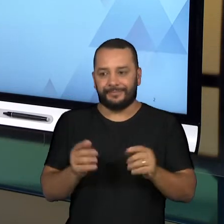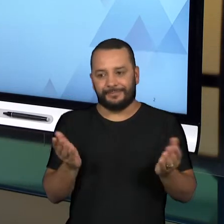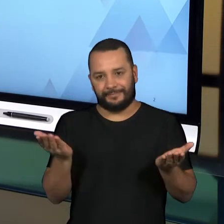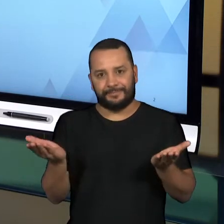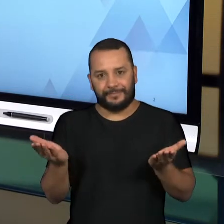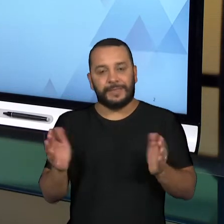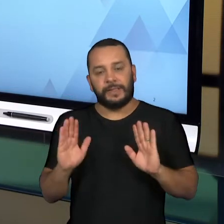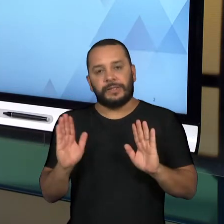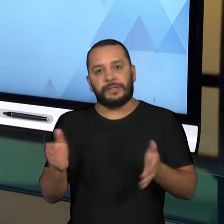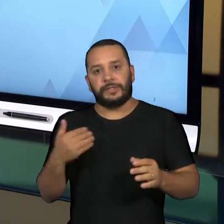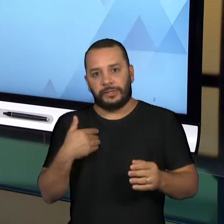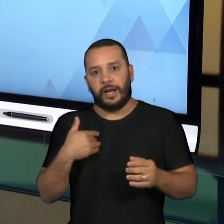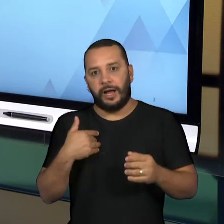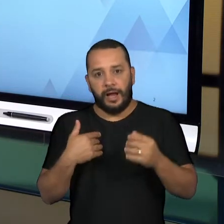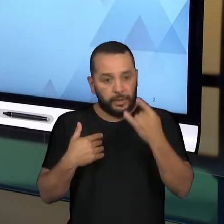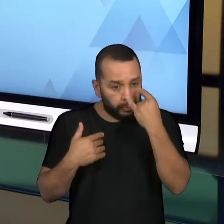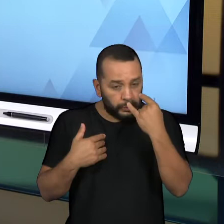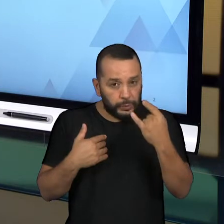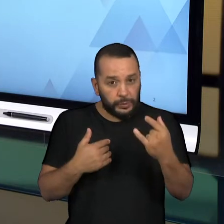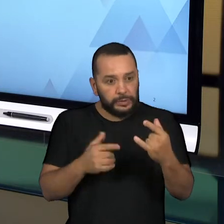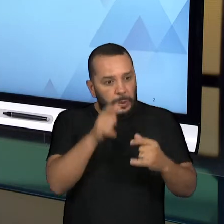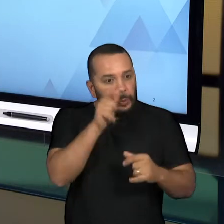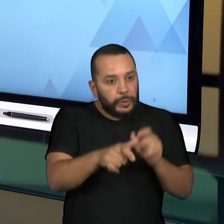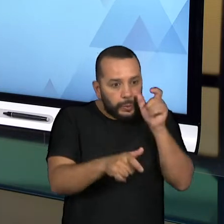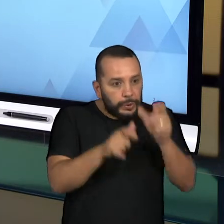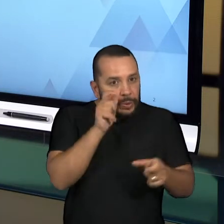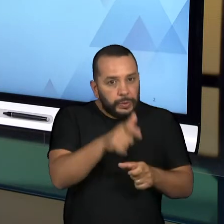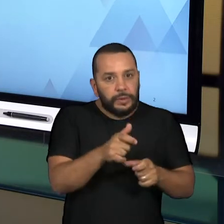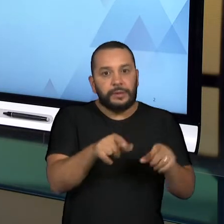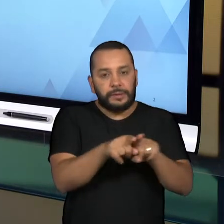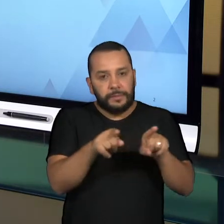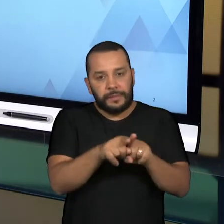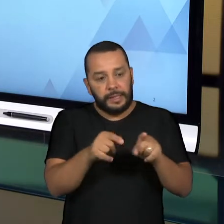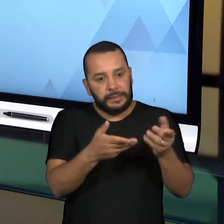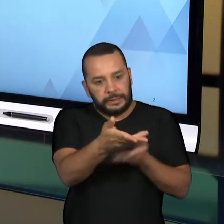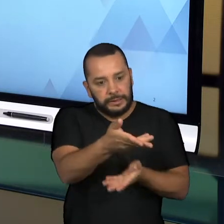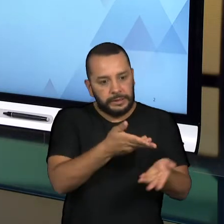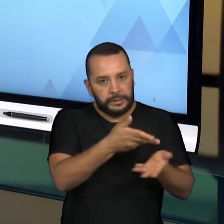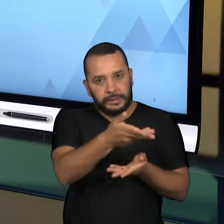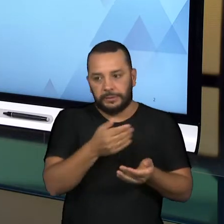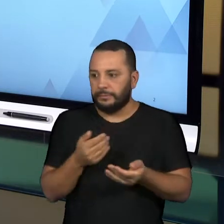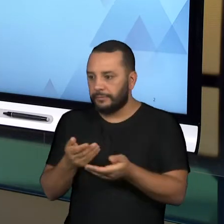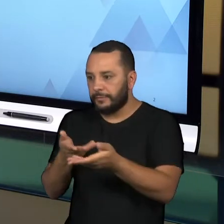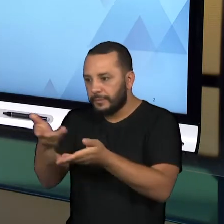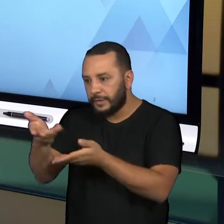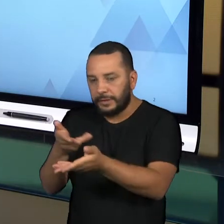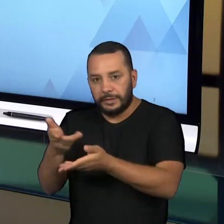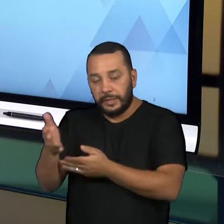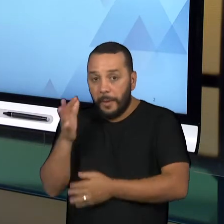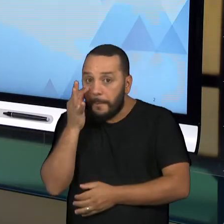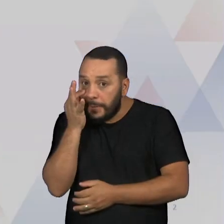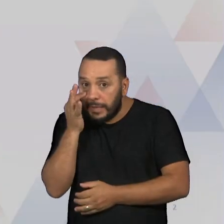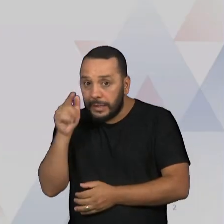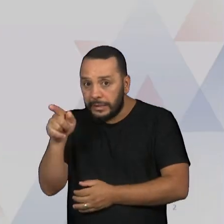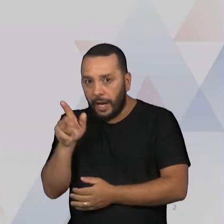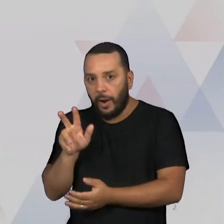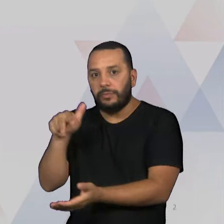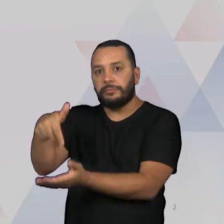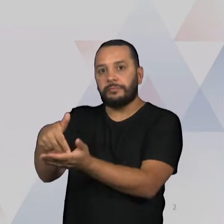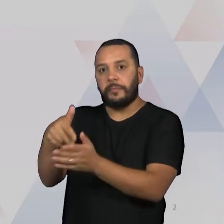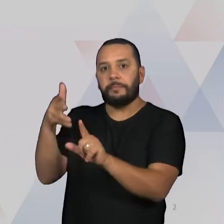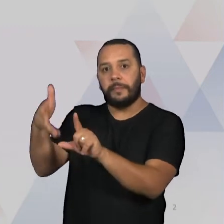interagir com esse conceito que está sendo abordado porém nós temos a característica um pouquinho